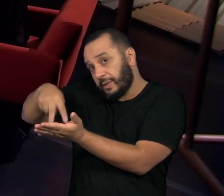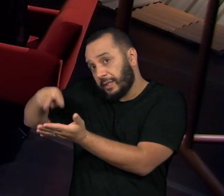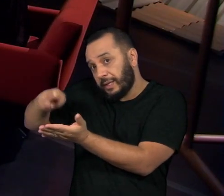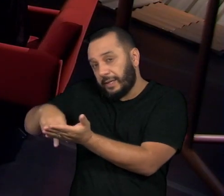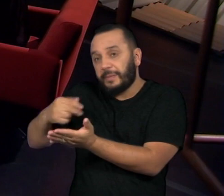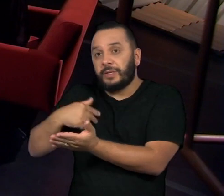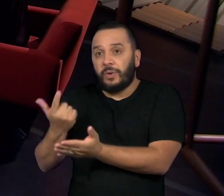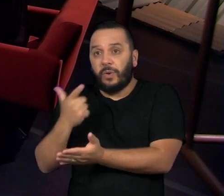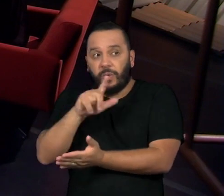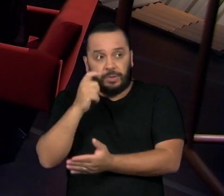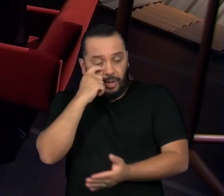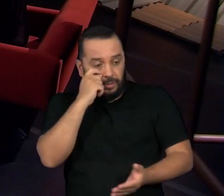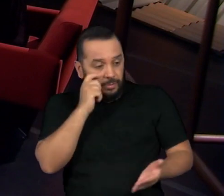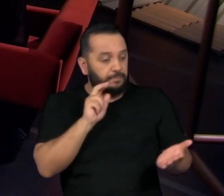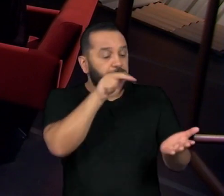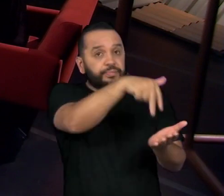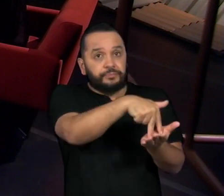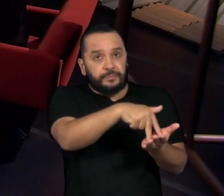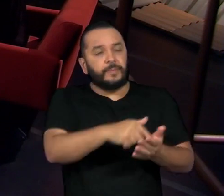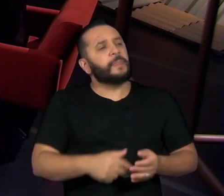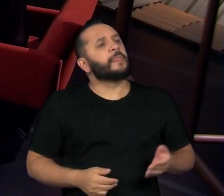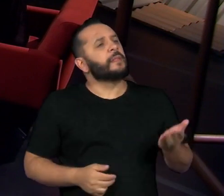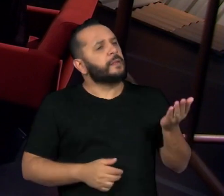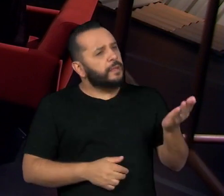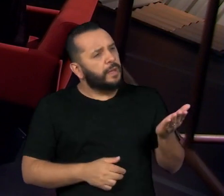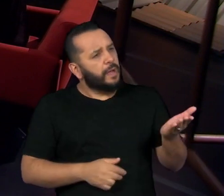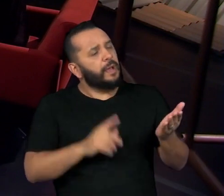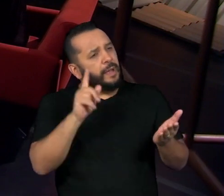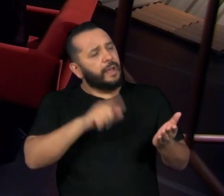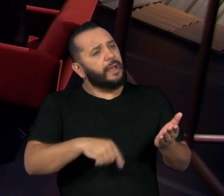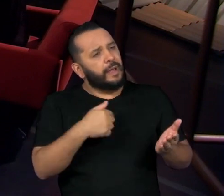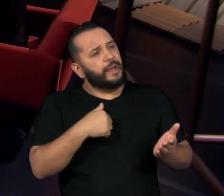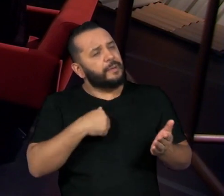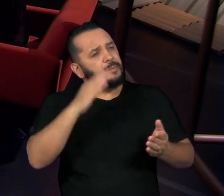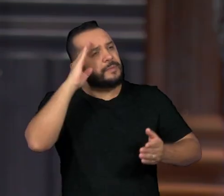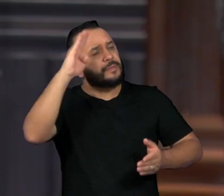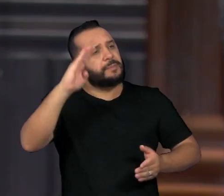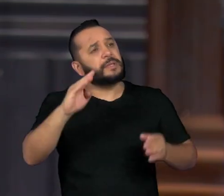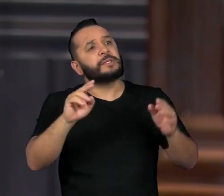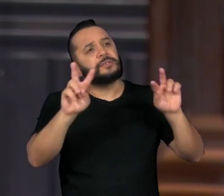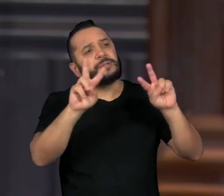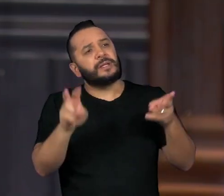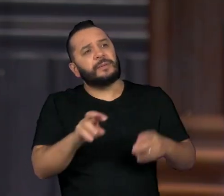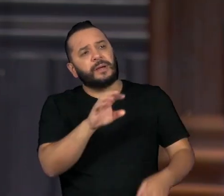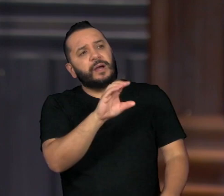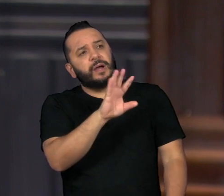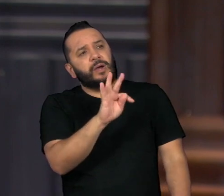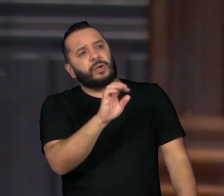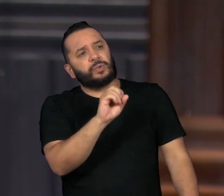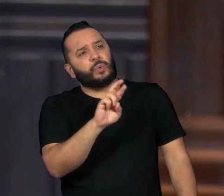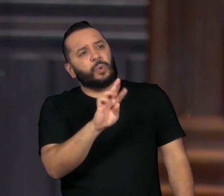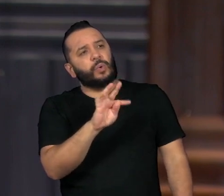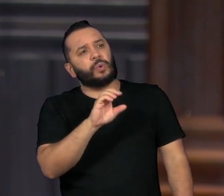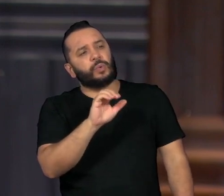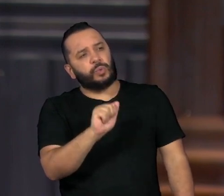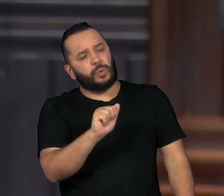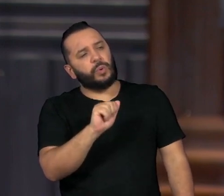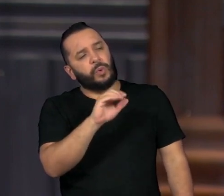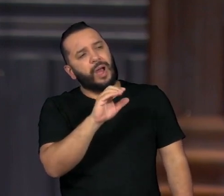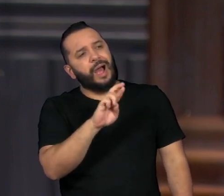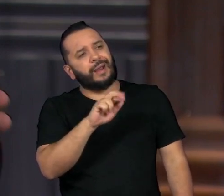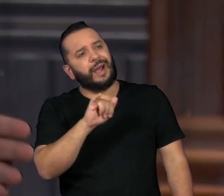estar geógrafo. E esse é o vetor, né, de Torto Arado, né? Sim. Essa sua imersão